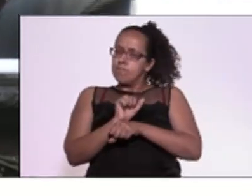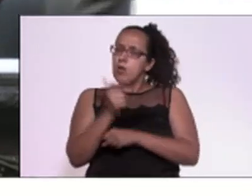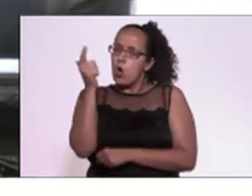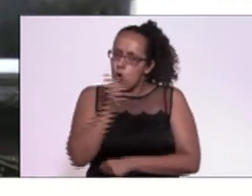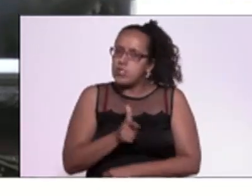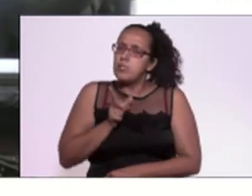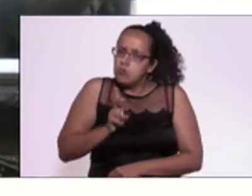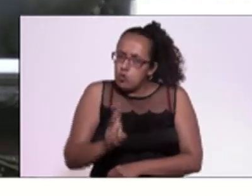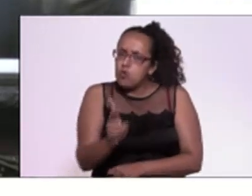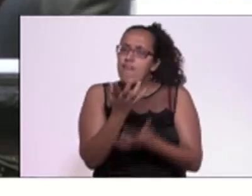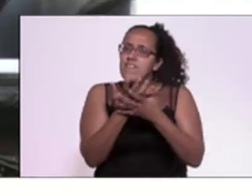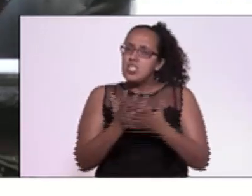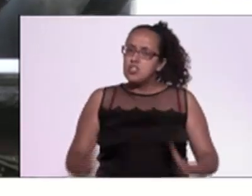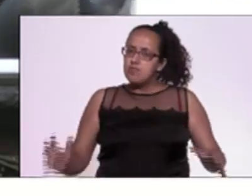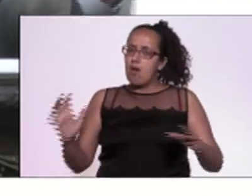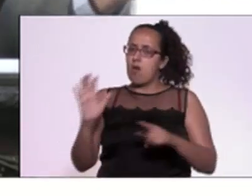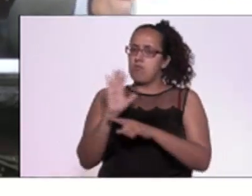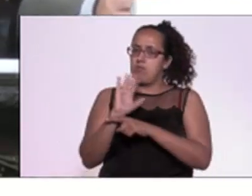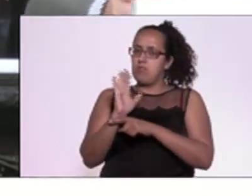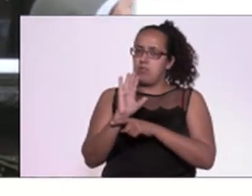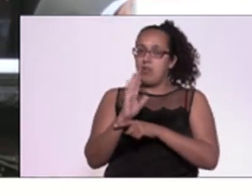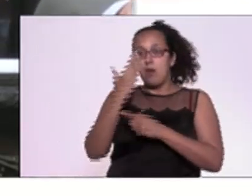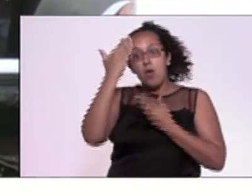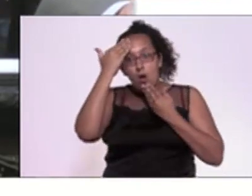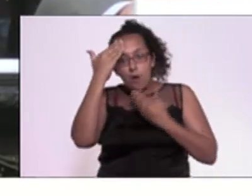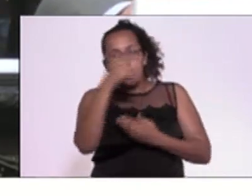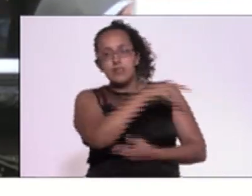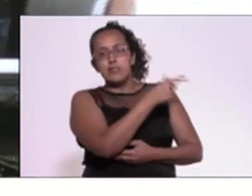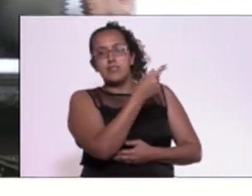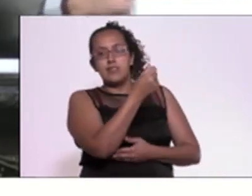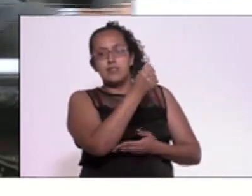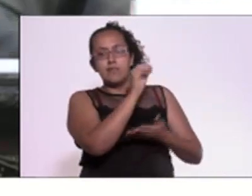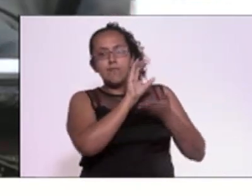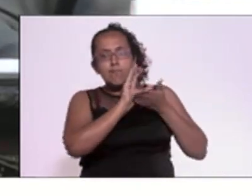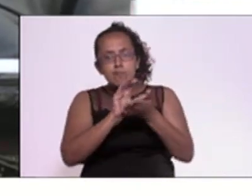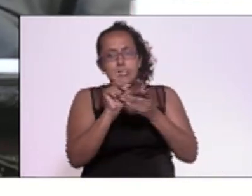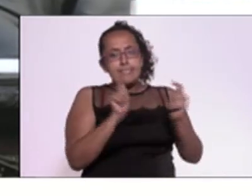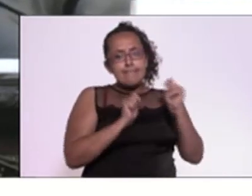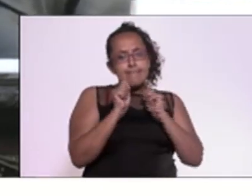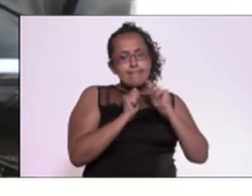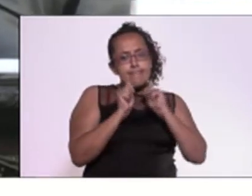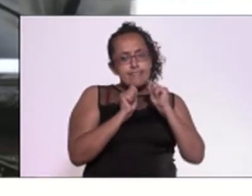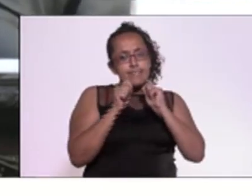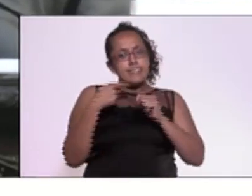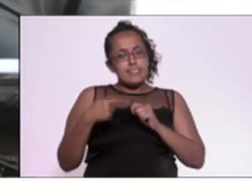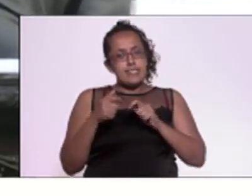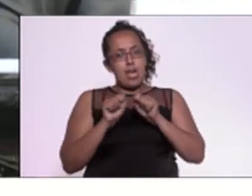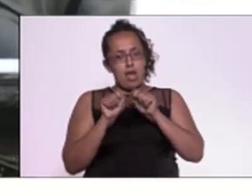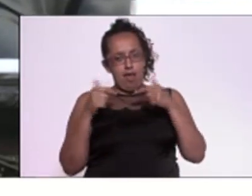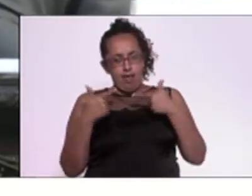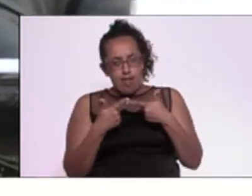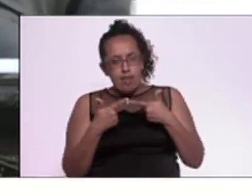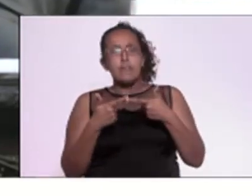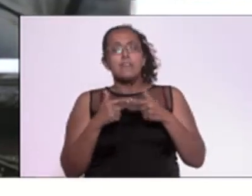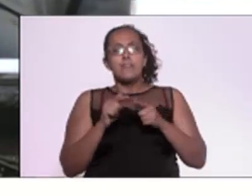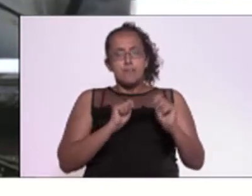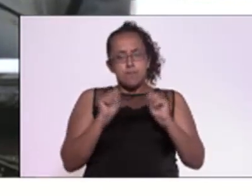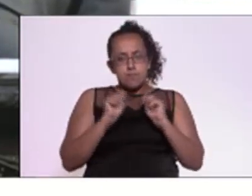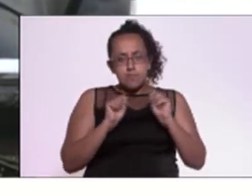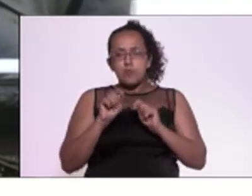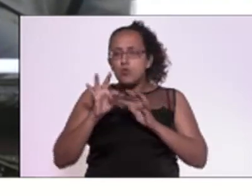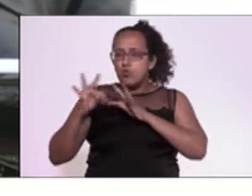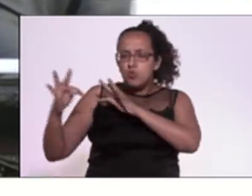casa e parabenizar essa justíssima homenagem ao Adailton. Sou suspeito de falar que sou grande